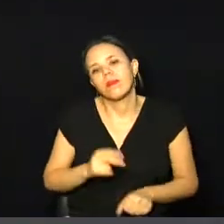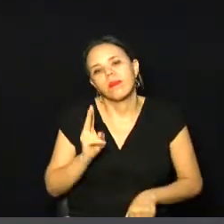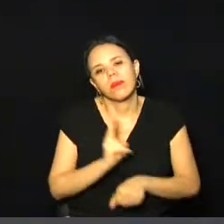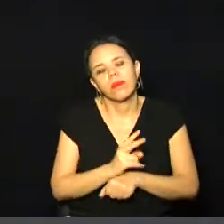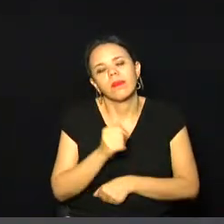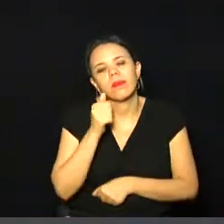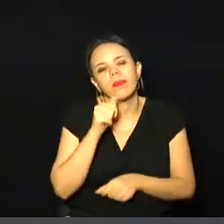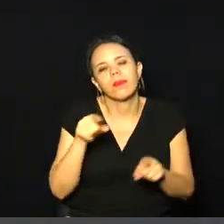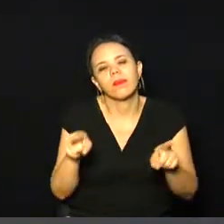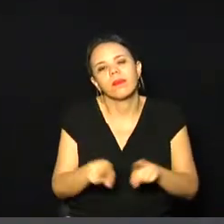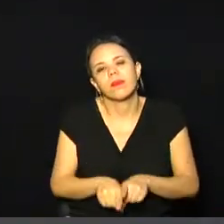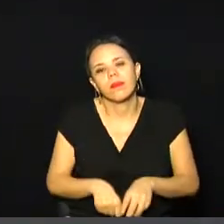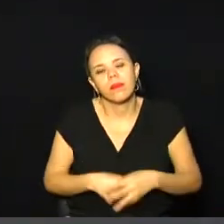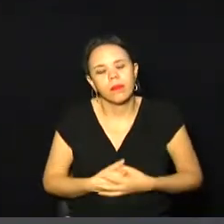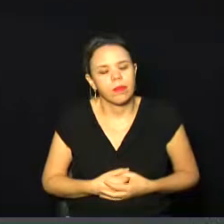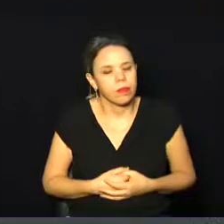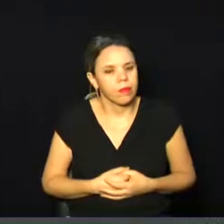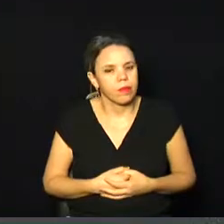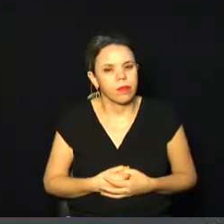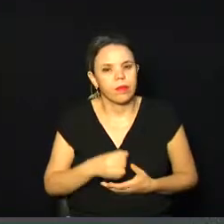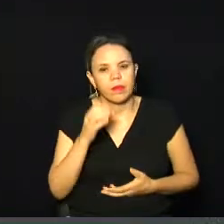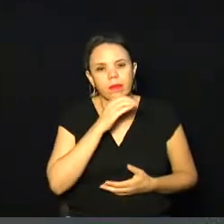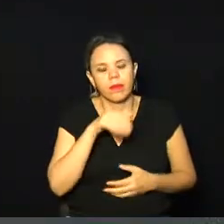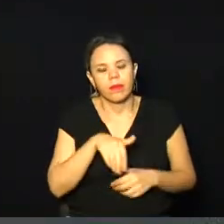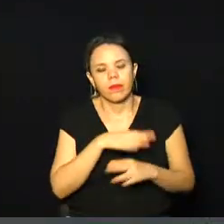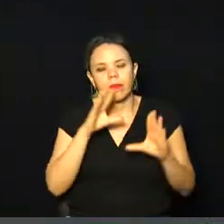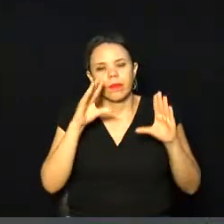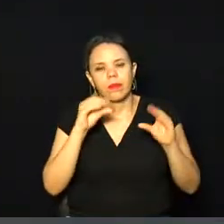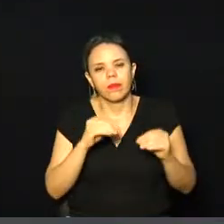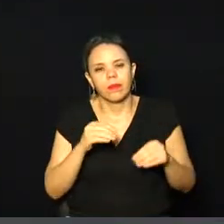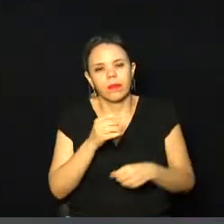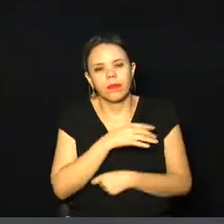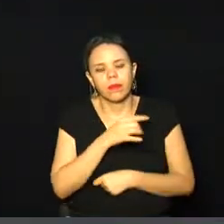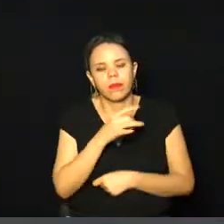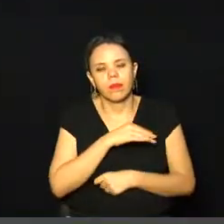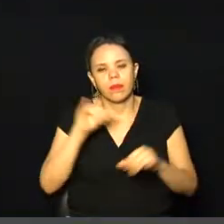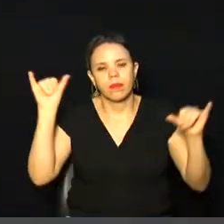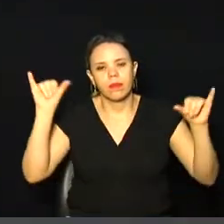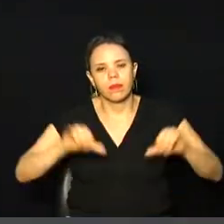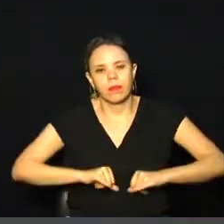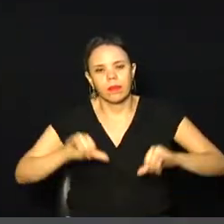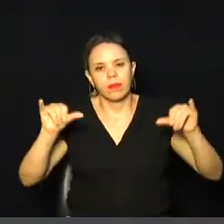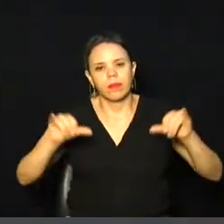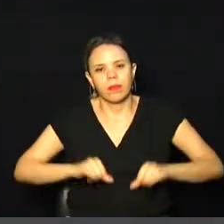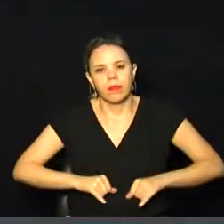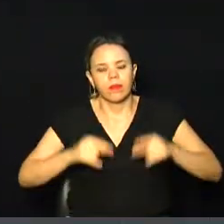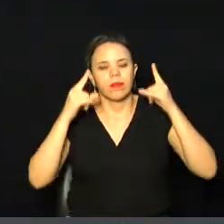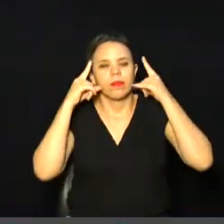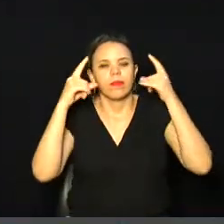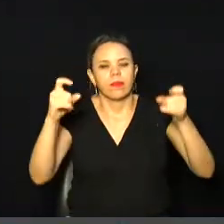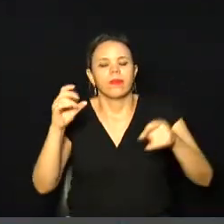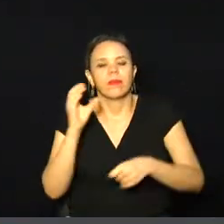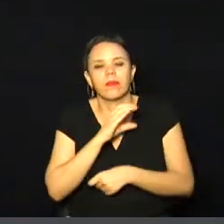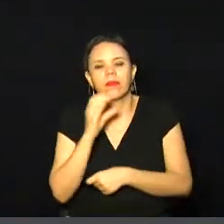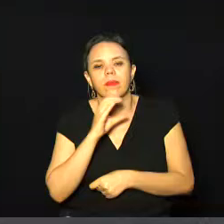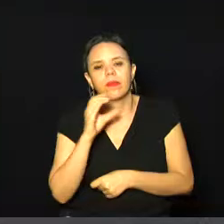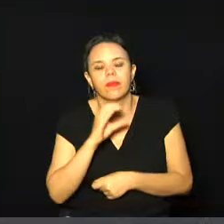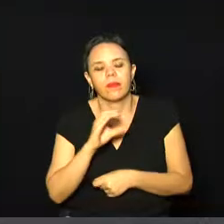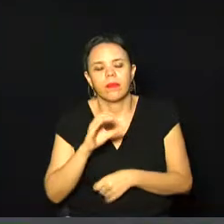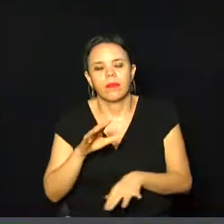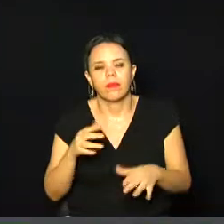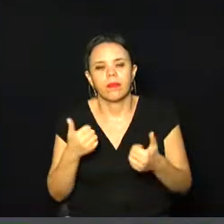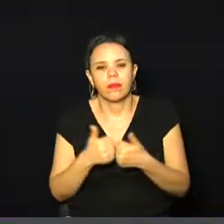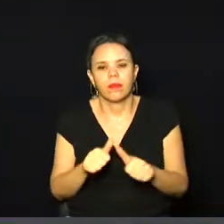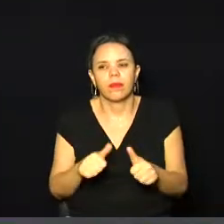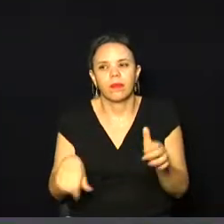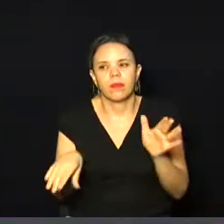mulher também. Então, ela estava correndo uma rua escura por medo, talvez, de sofrer uma violência. Então, ela estava correndo até, talvez, pegar um ônibus